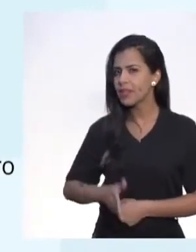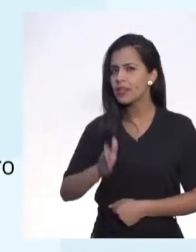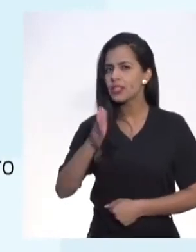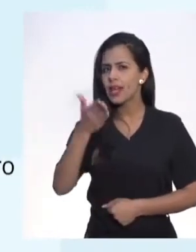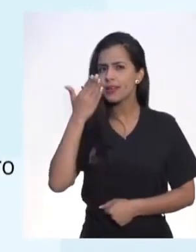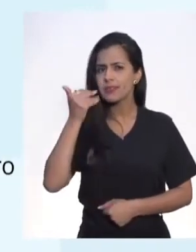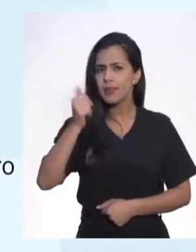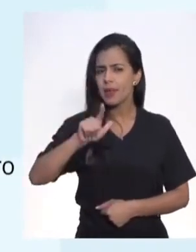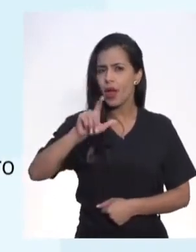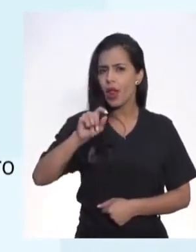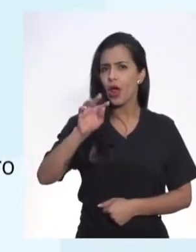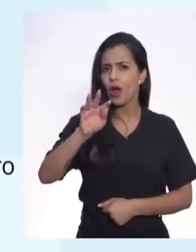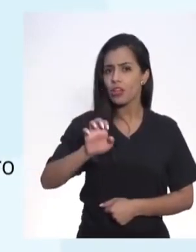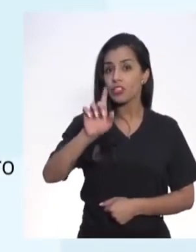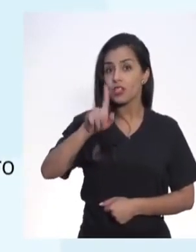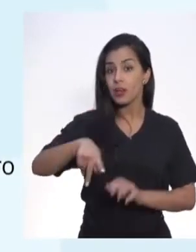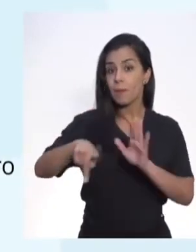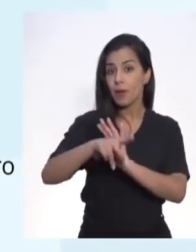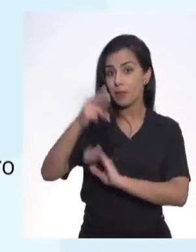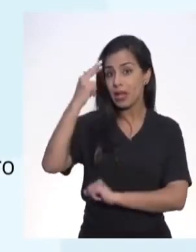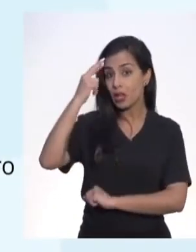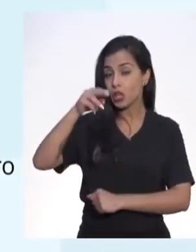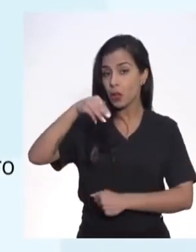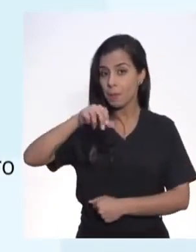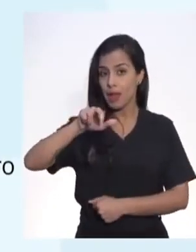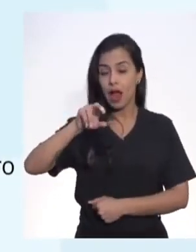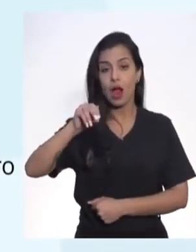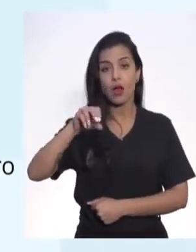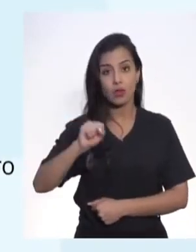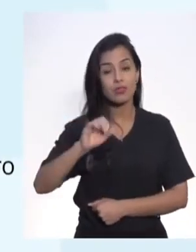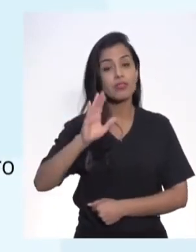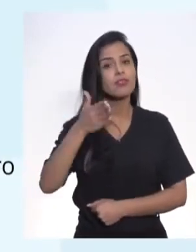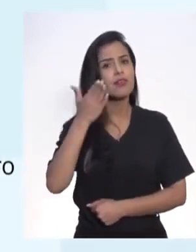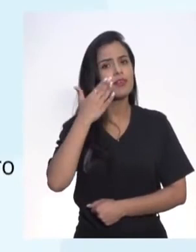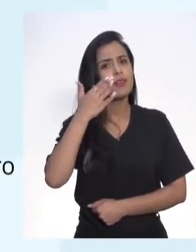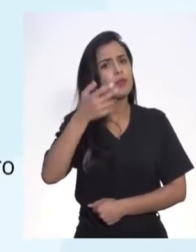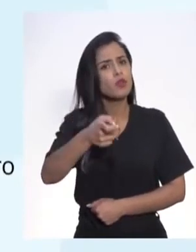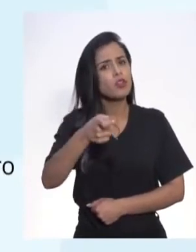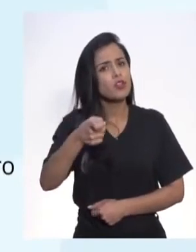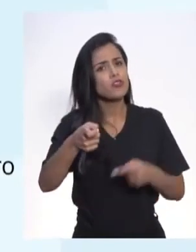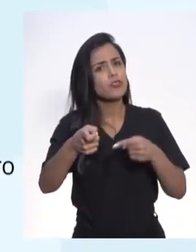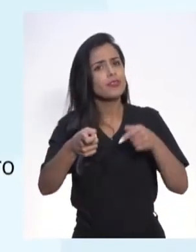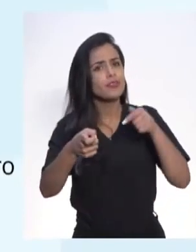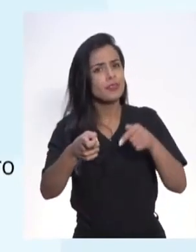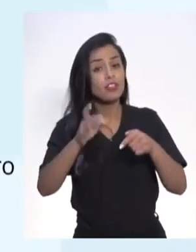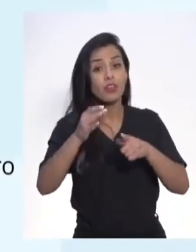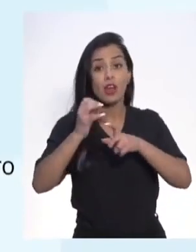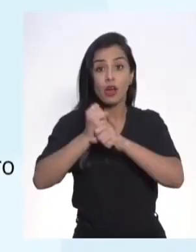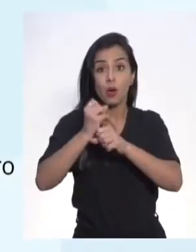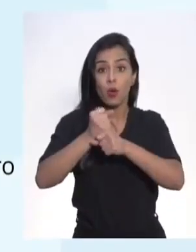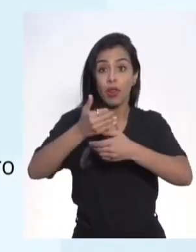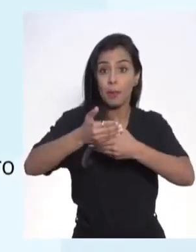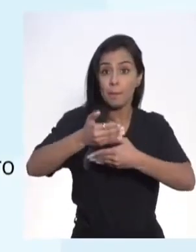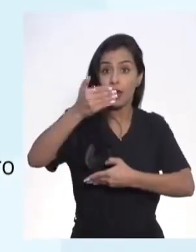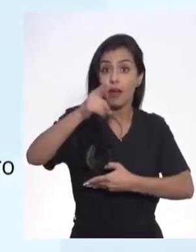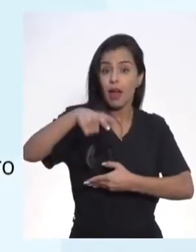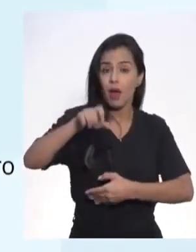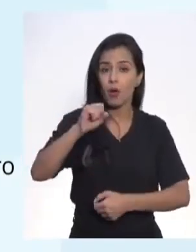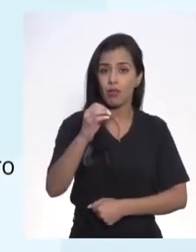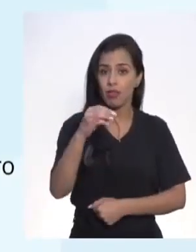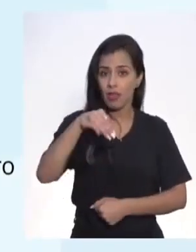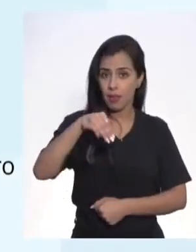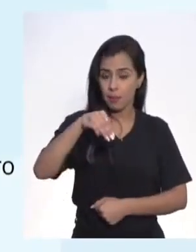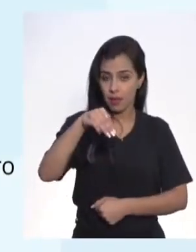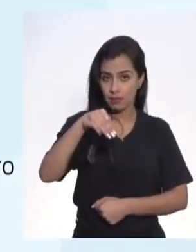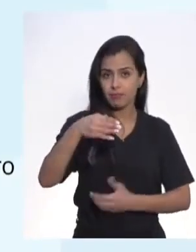do Marcos, que a área era 2.600, descobri o valor do x valendo 7, calculei a área do muro, que é 80 metros